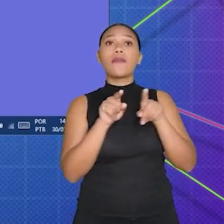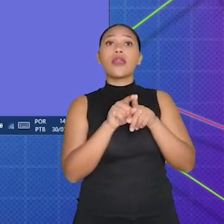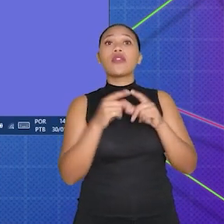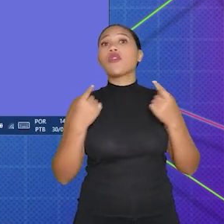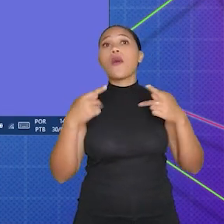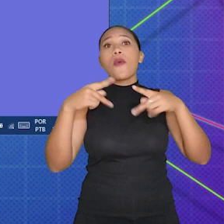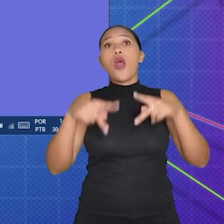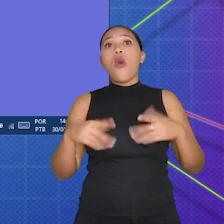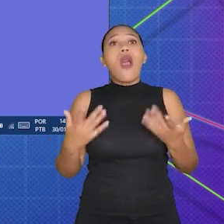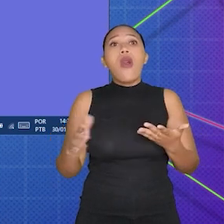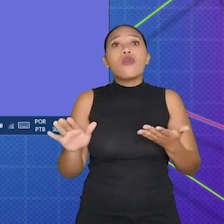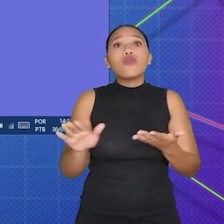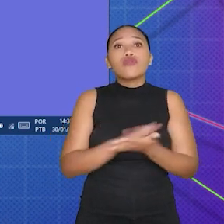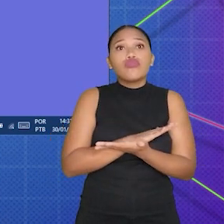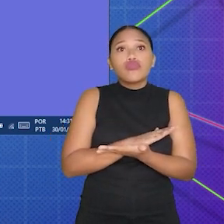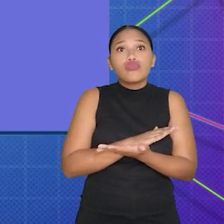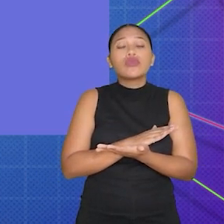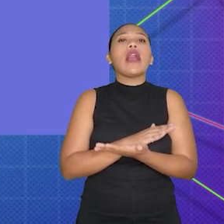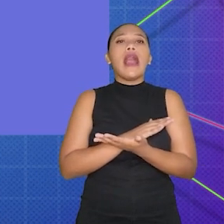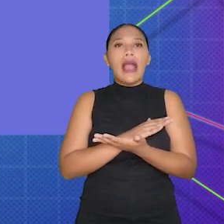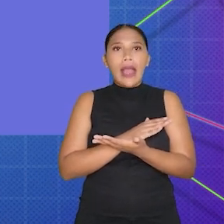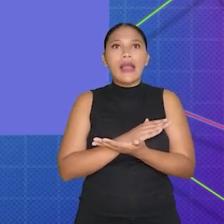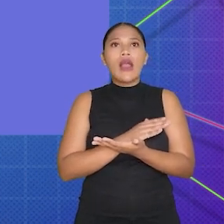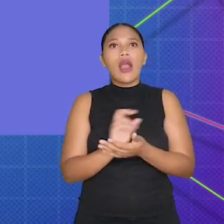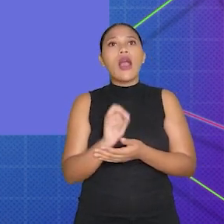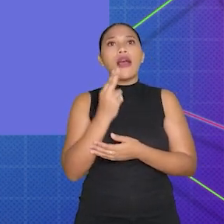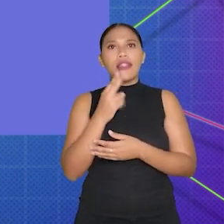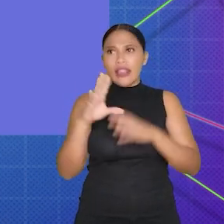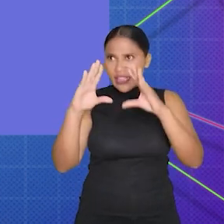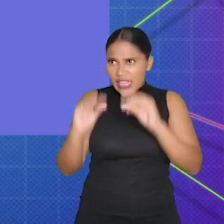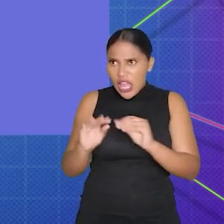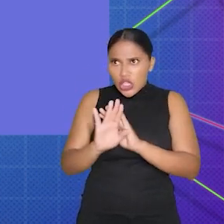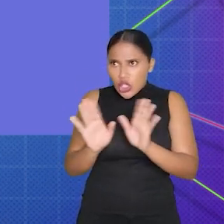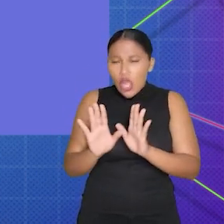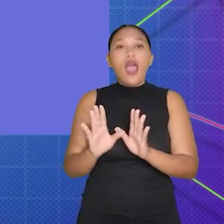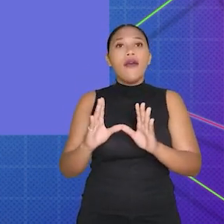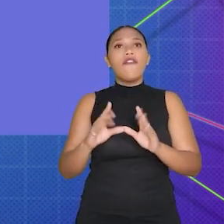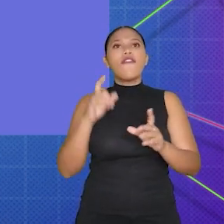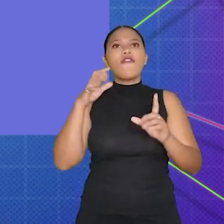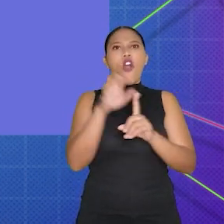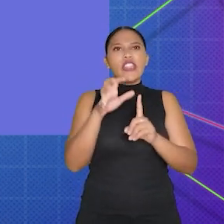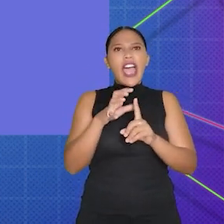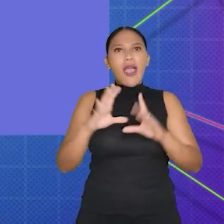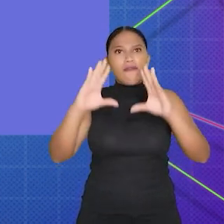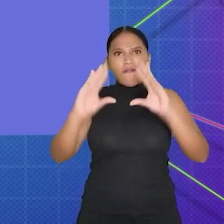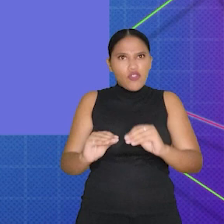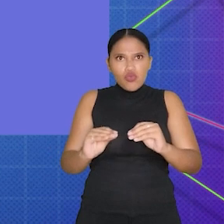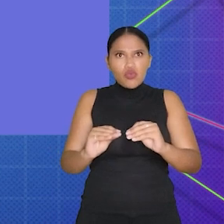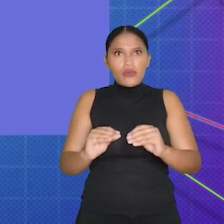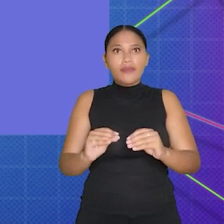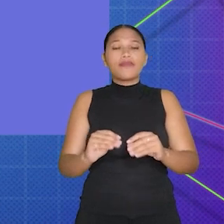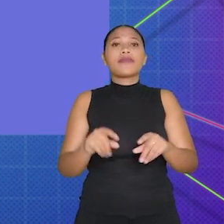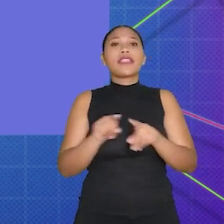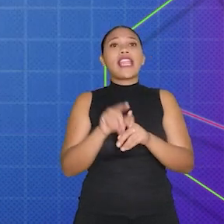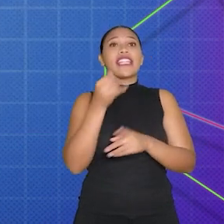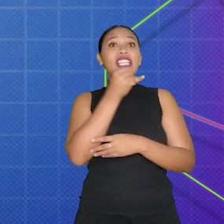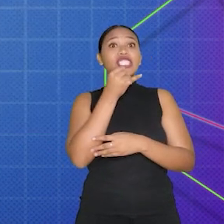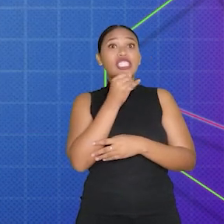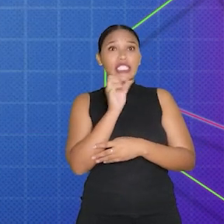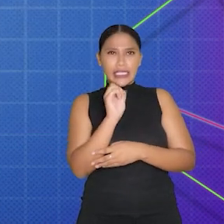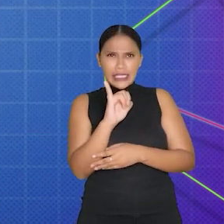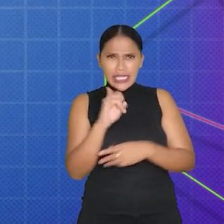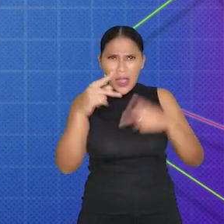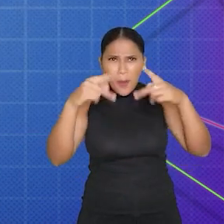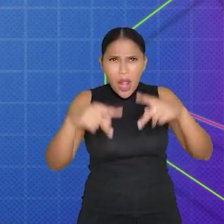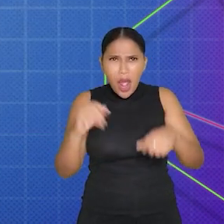de tarefas e selecione o programa que deseja encerrar. Em seguida, clique no botão Encerrar tarefa para forçar o encerramento.